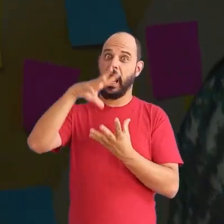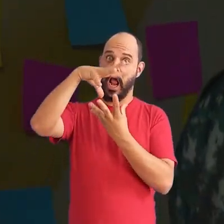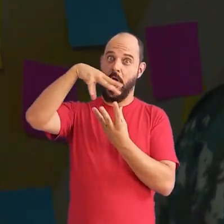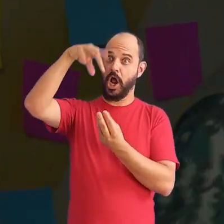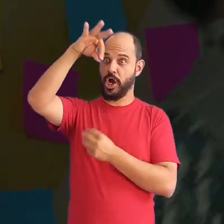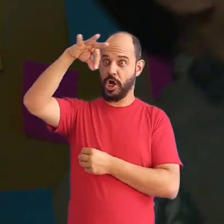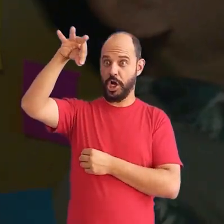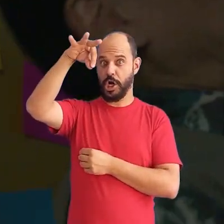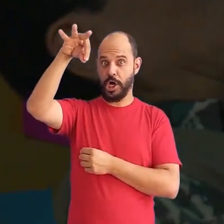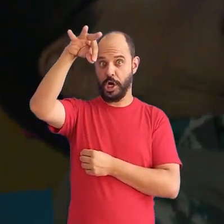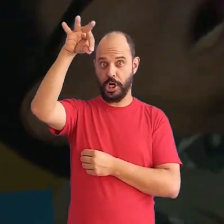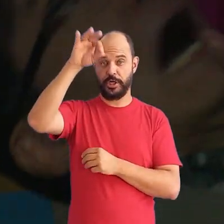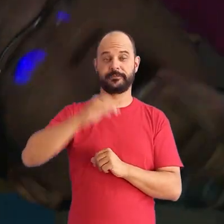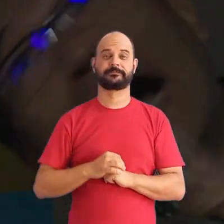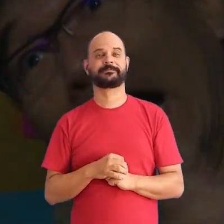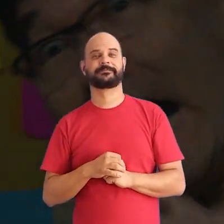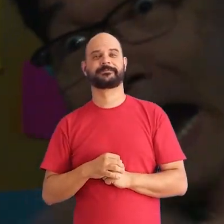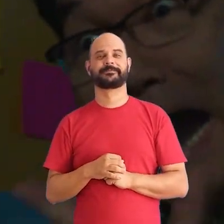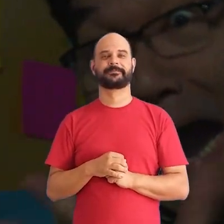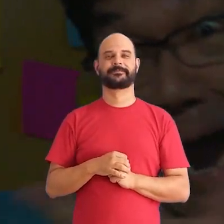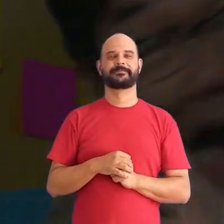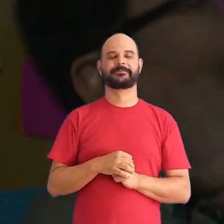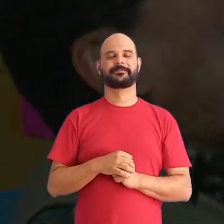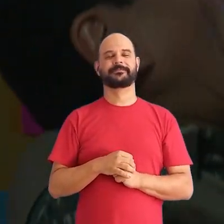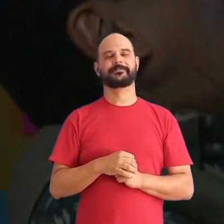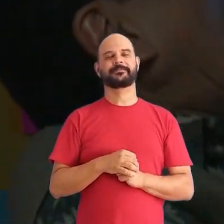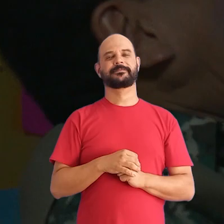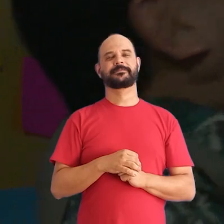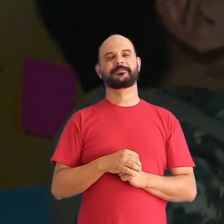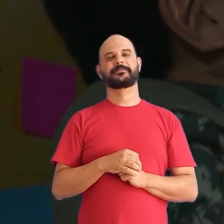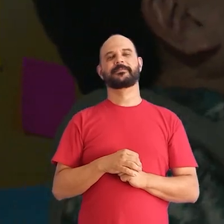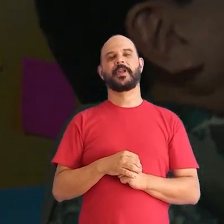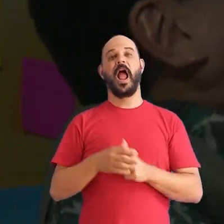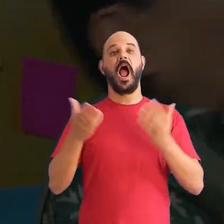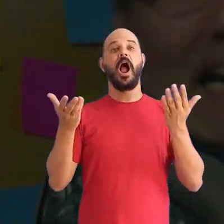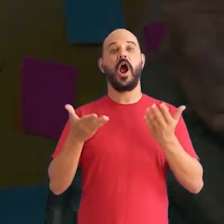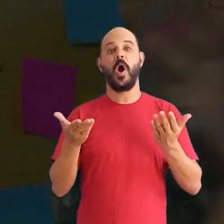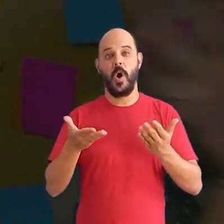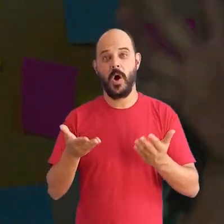A não ser o fantasminha da aula do professor Silvanos.